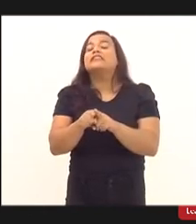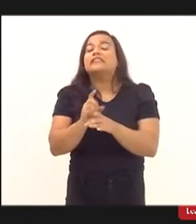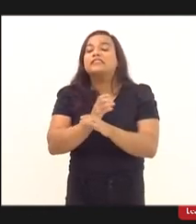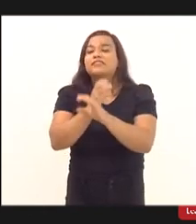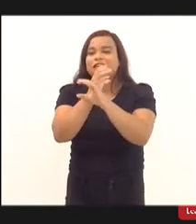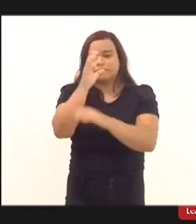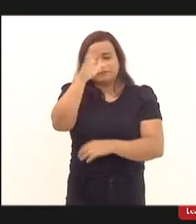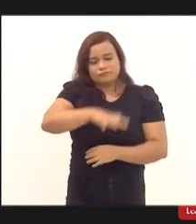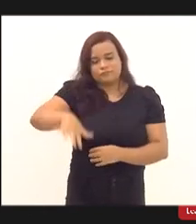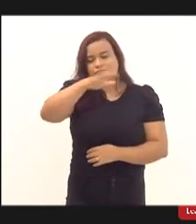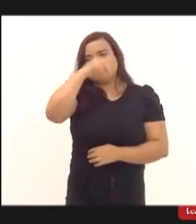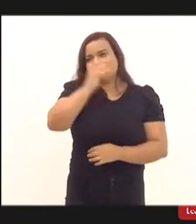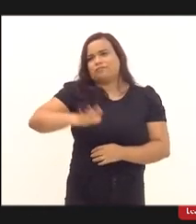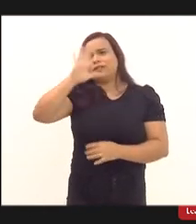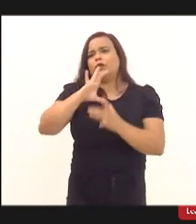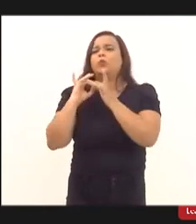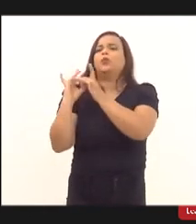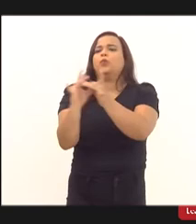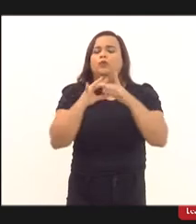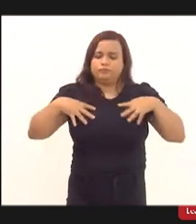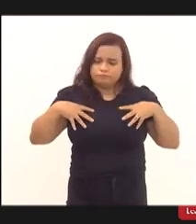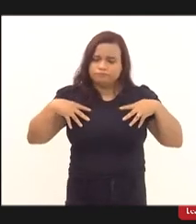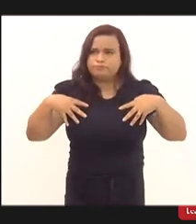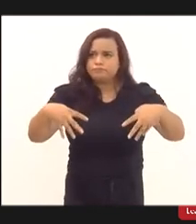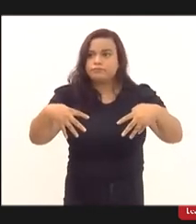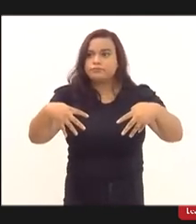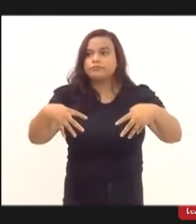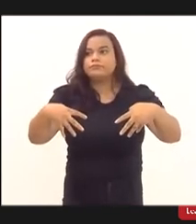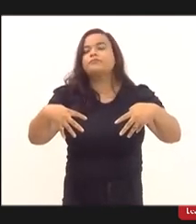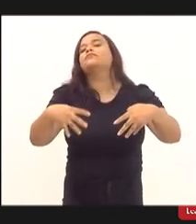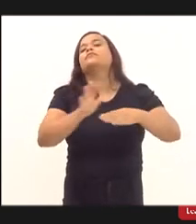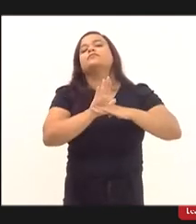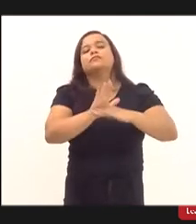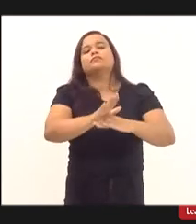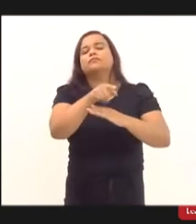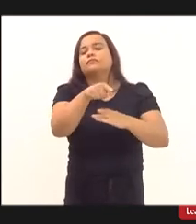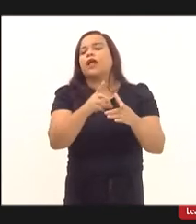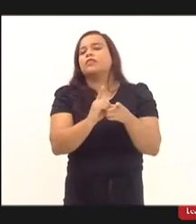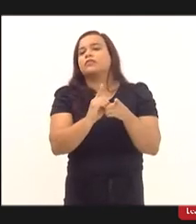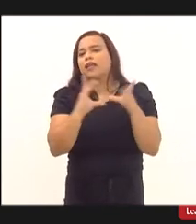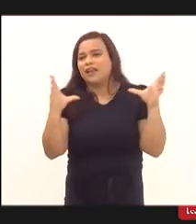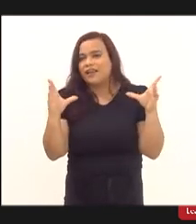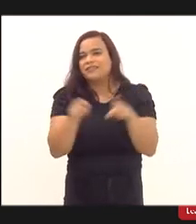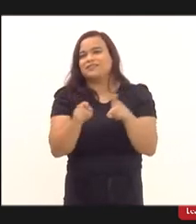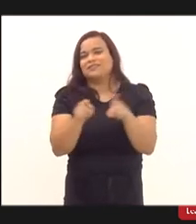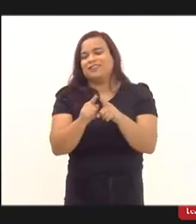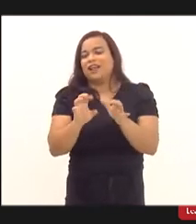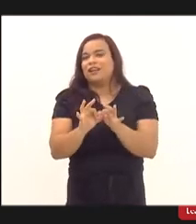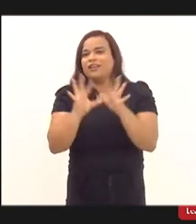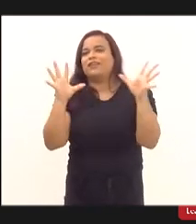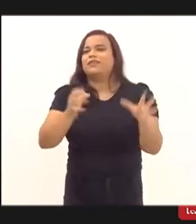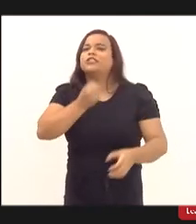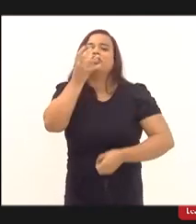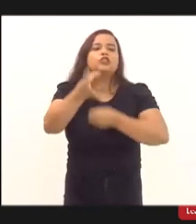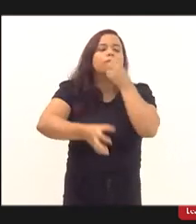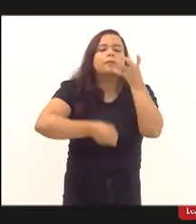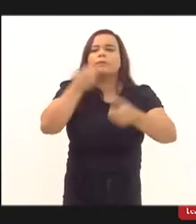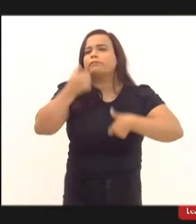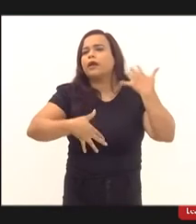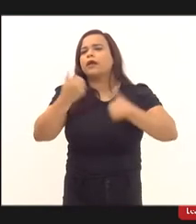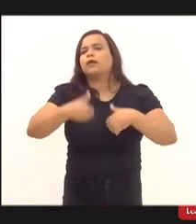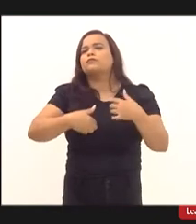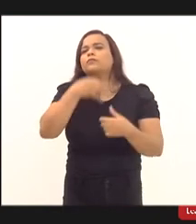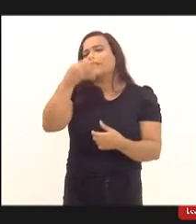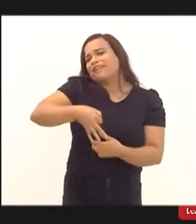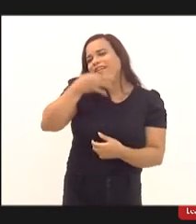Vamos nos unir numa grande frente pela democracia pela liberdade de expressão pelos